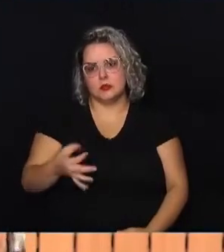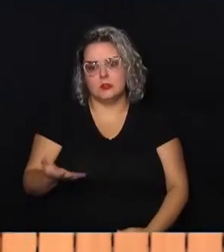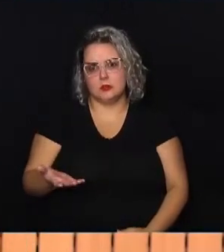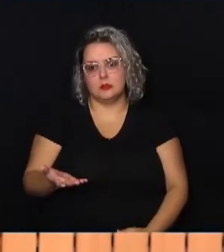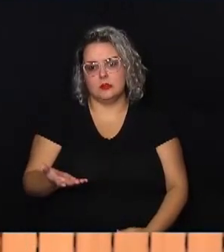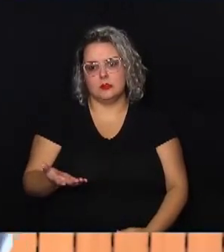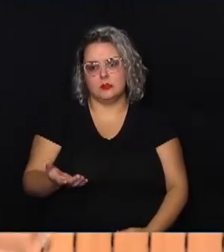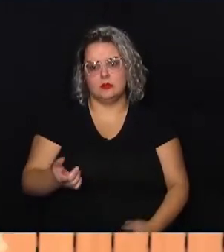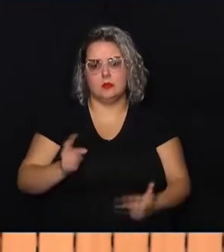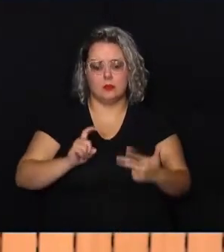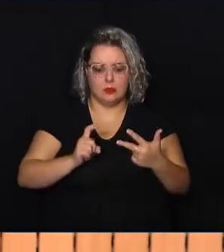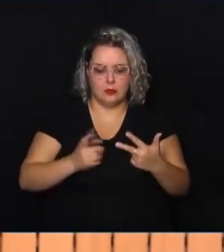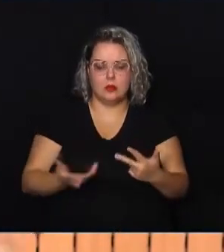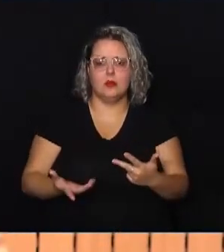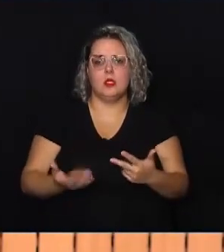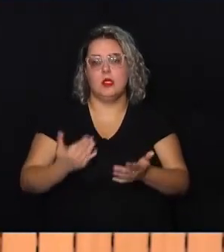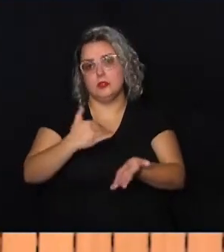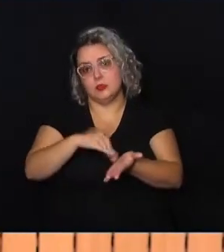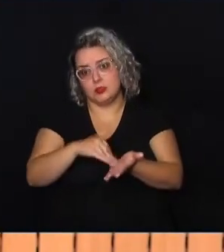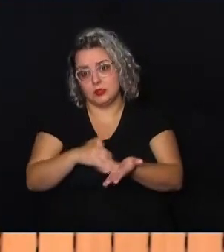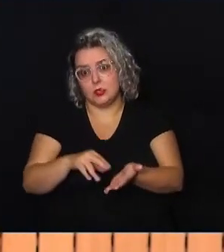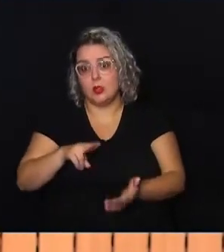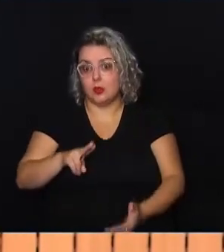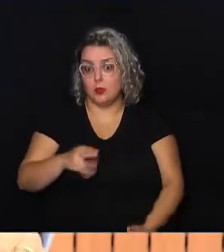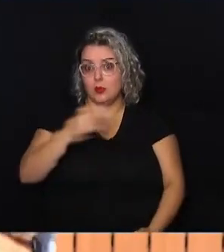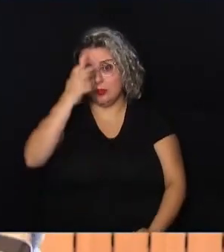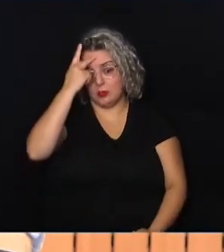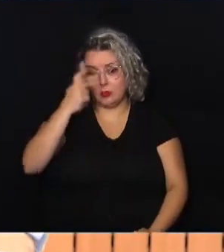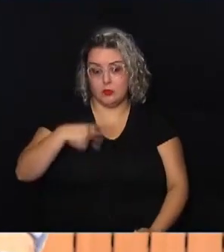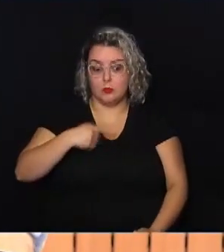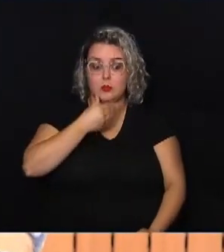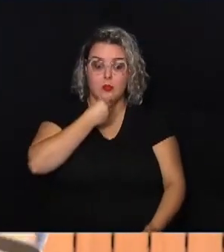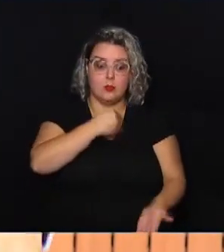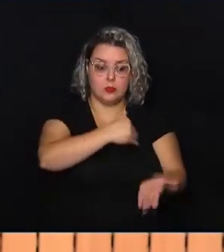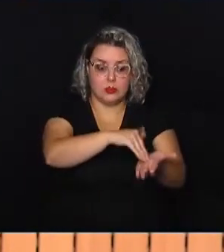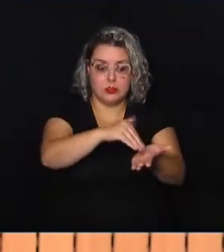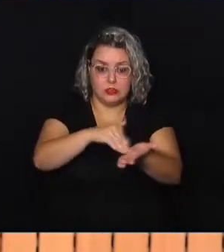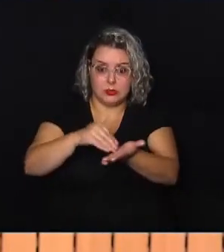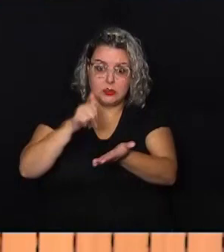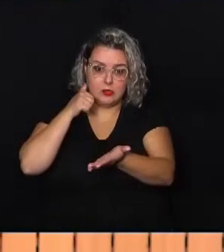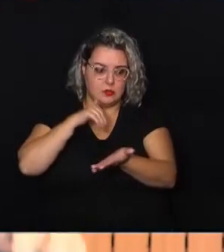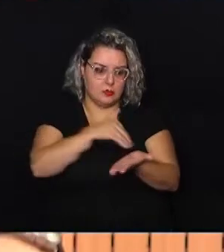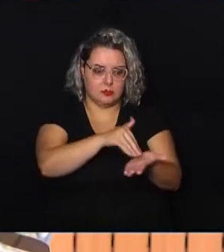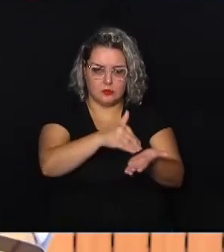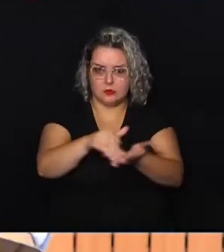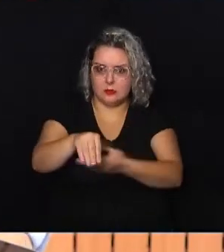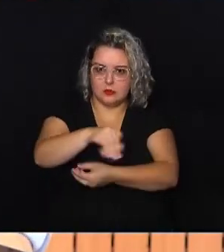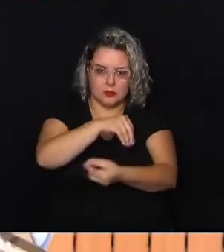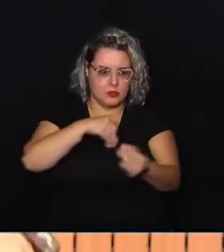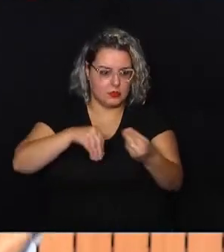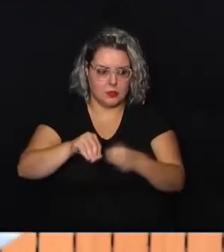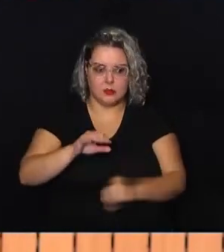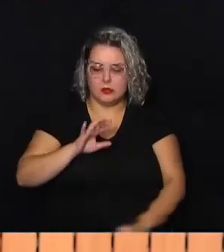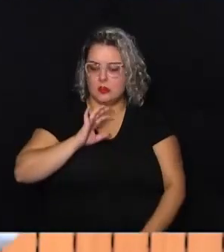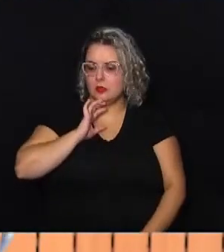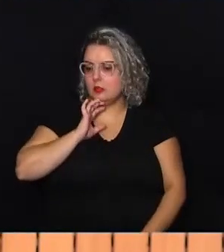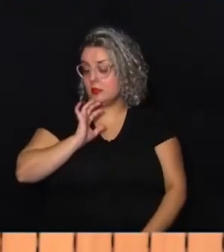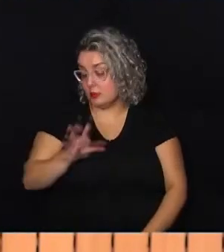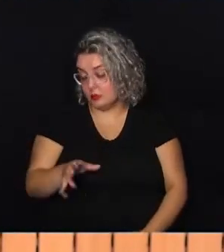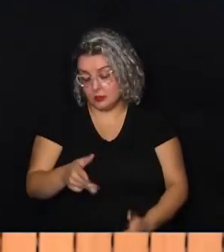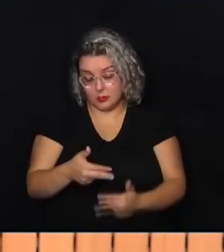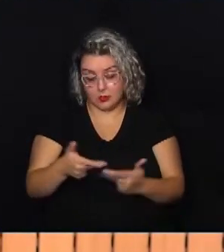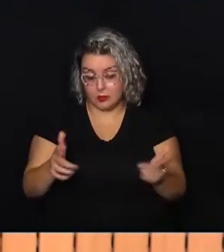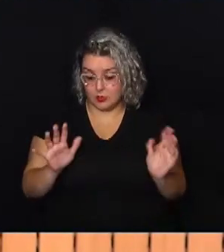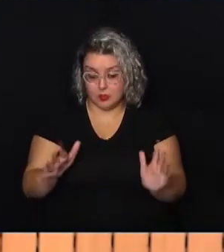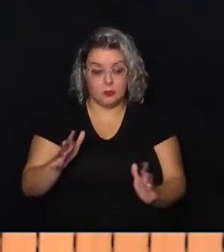o executivo, a secretaria ou os secretários envolvidos, né, nessa catástrofe, enfim, nessa coisa